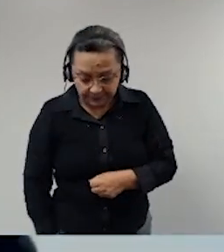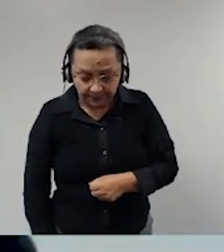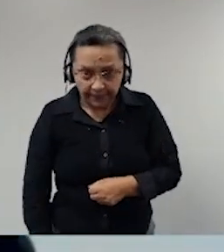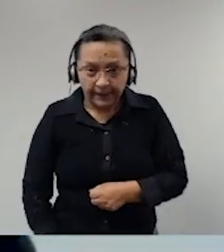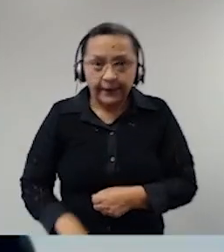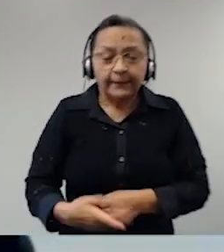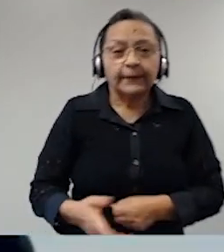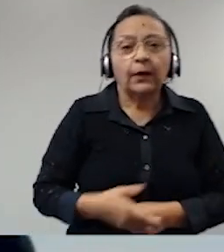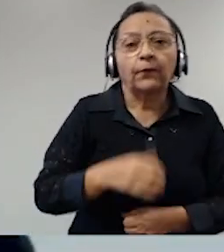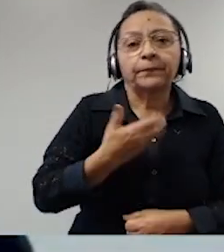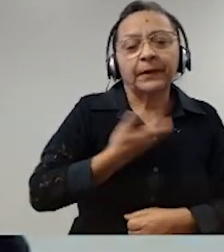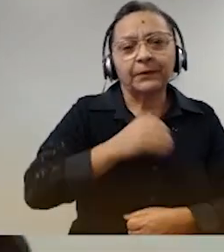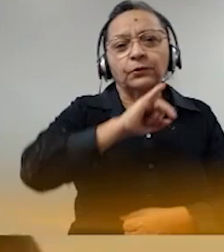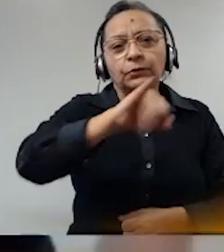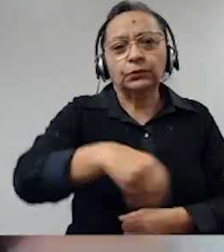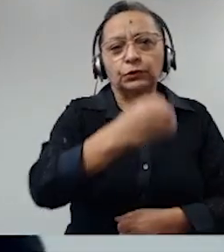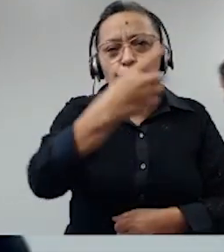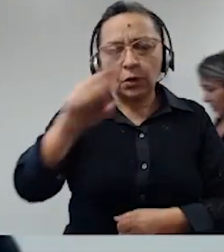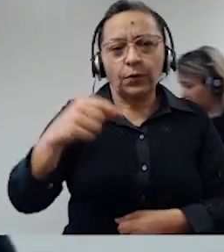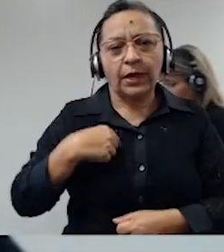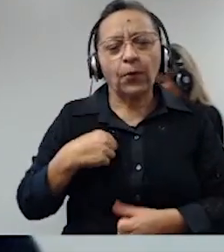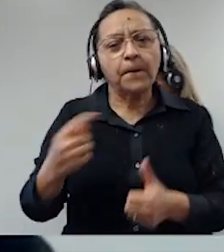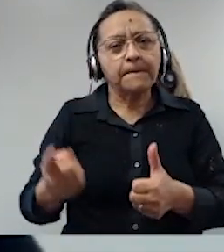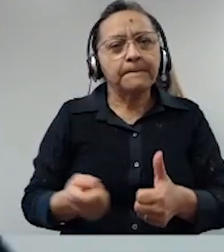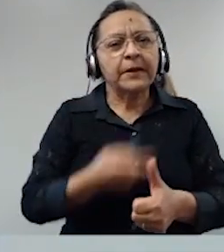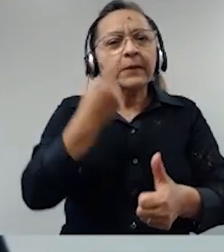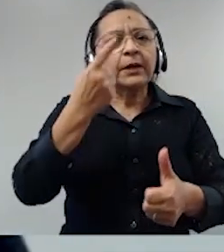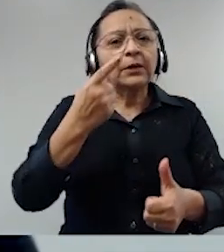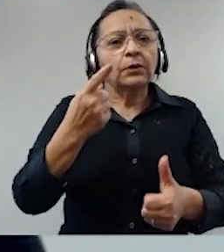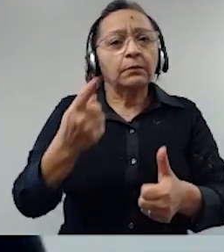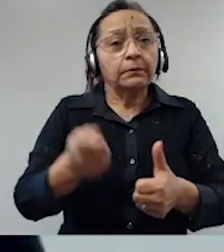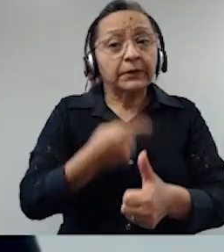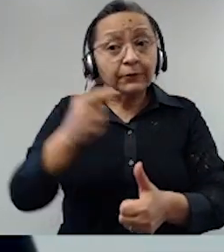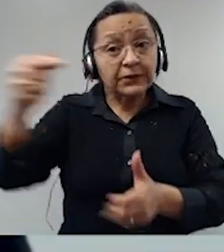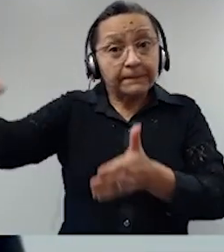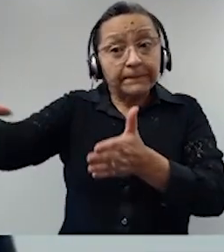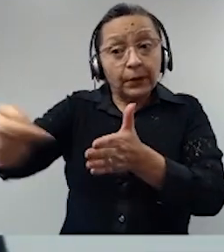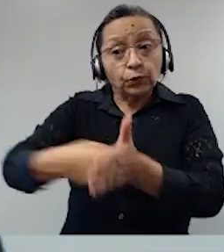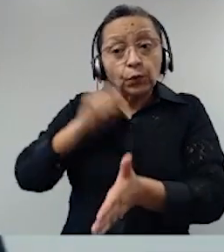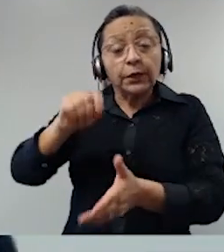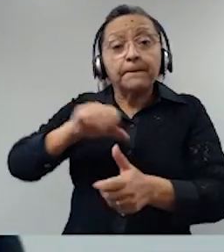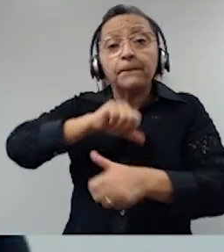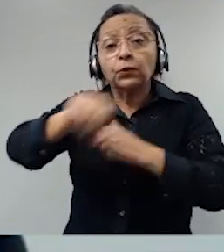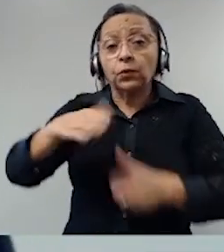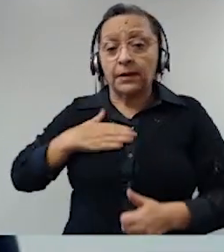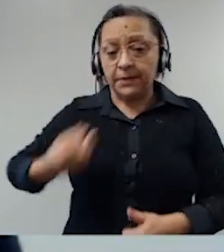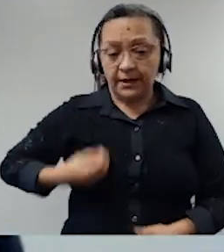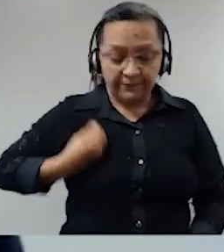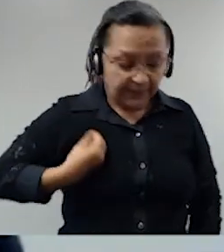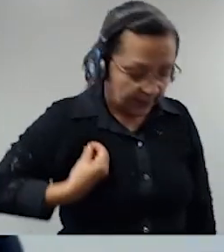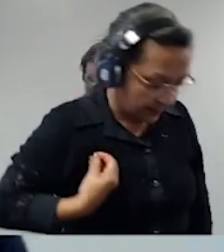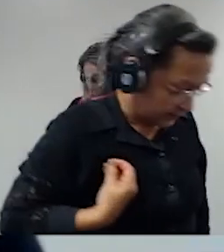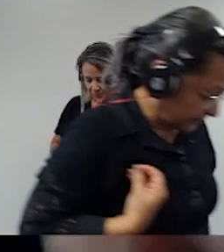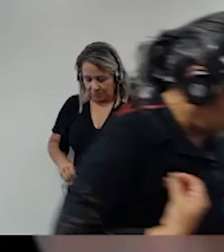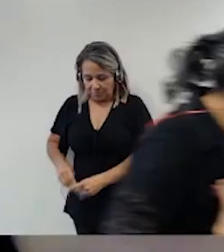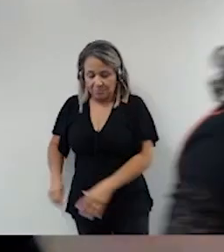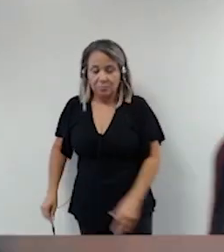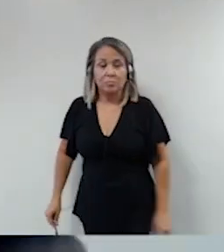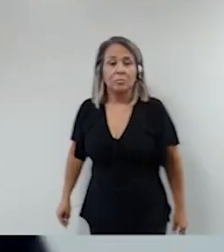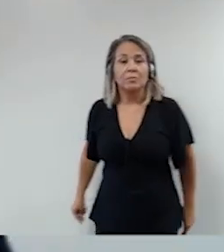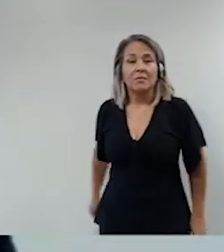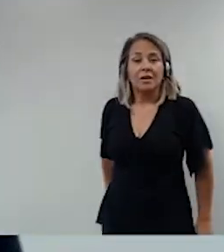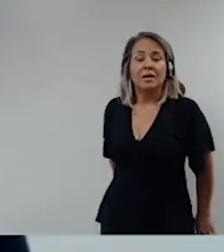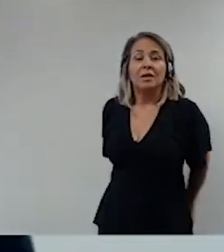eu fiz questão, primeiramente, você está me perguntando o que mudou na minha vida. Então, eu fiz questão, primeiramente,